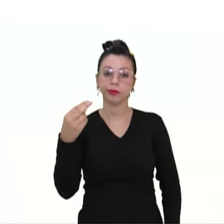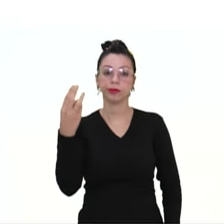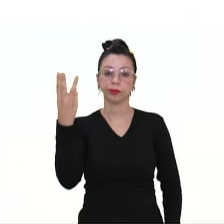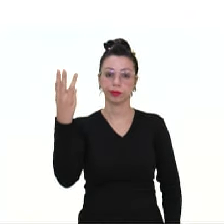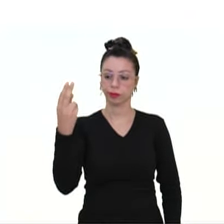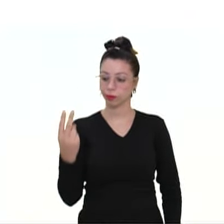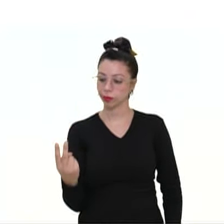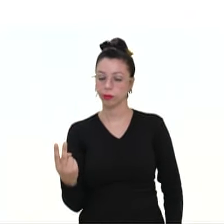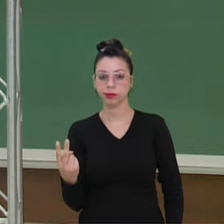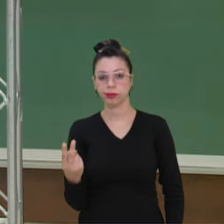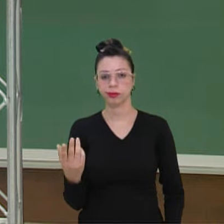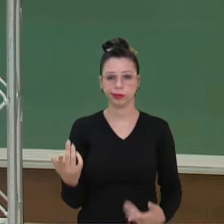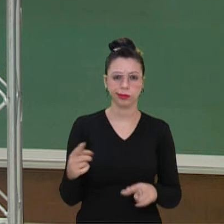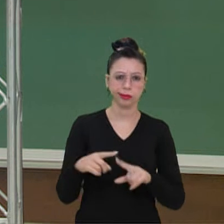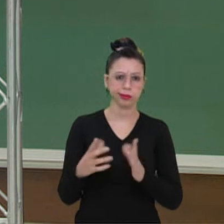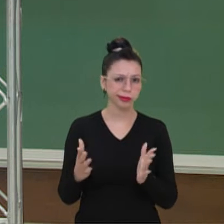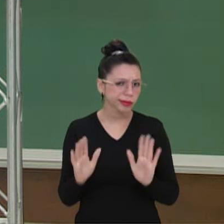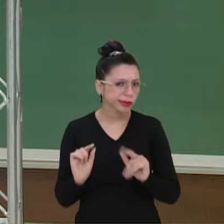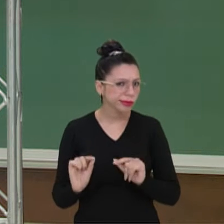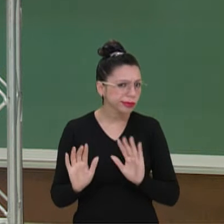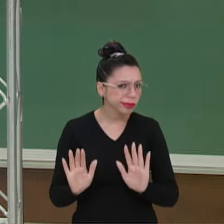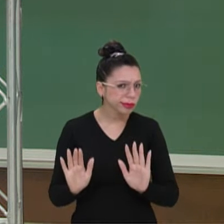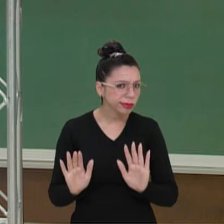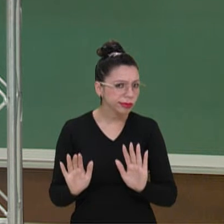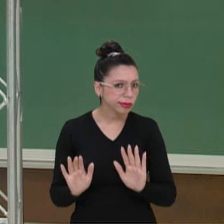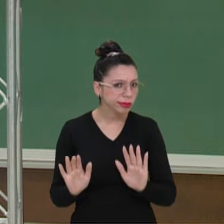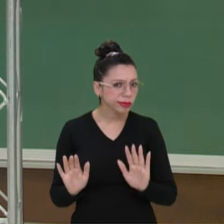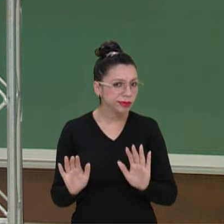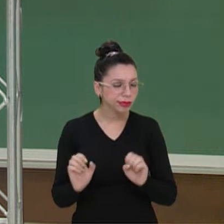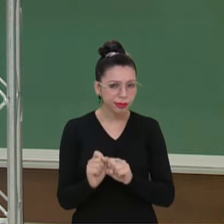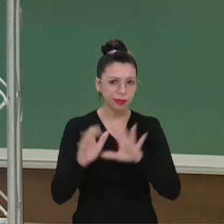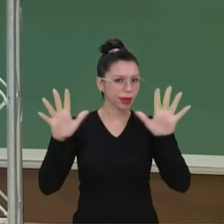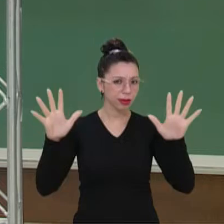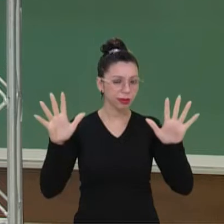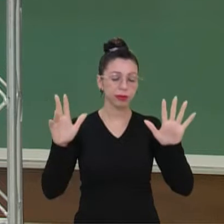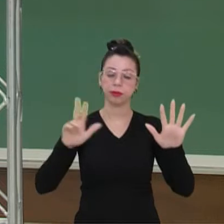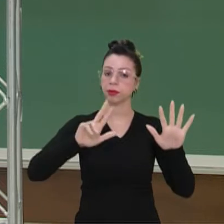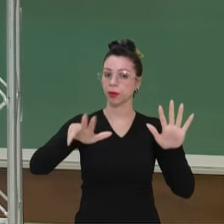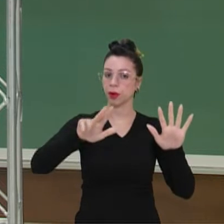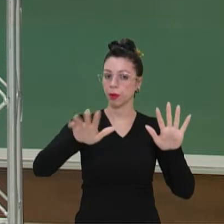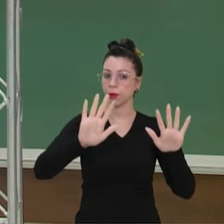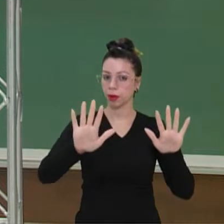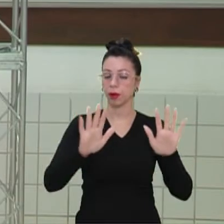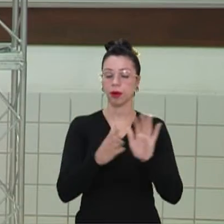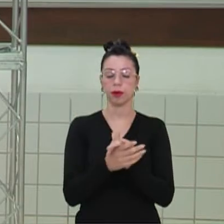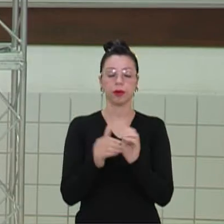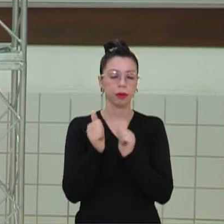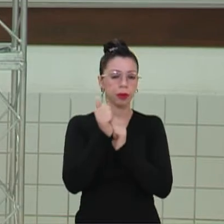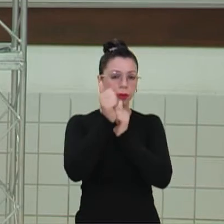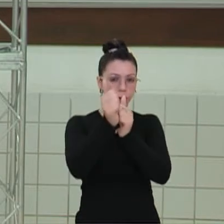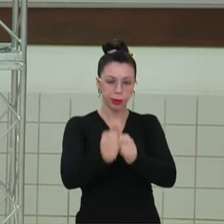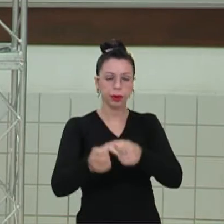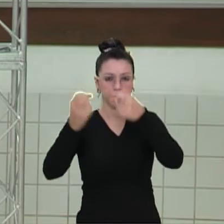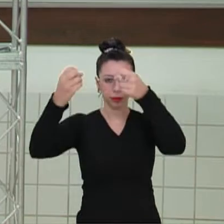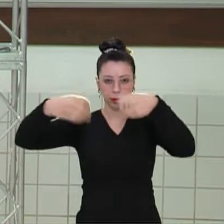2. Mas, professor, isso é mágica? Não. Me acompanha aqui no quadro. Só um minutinho, vem aqui